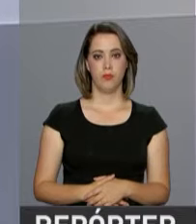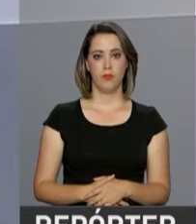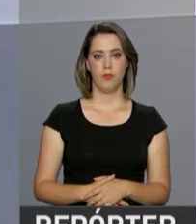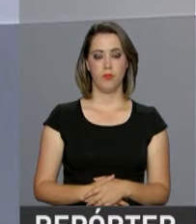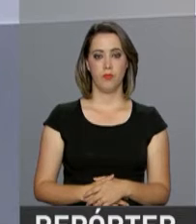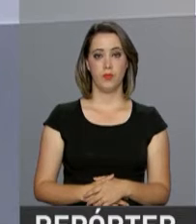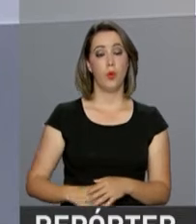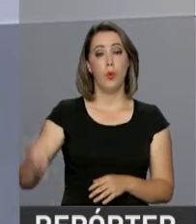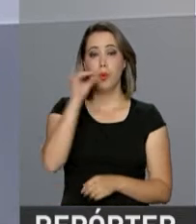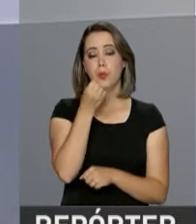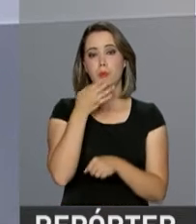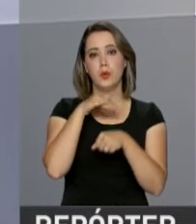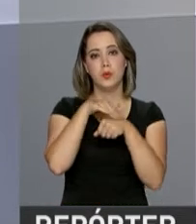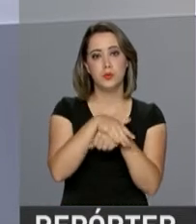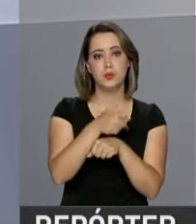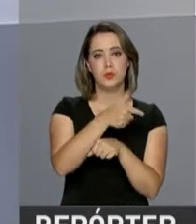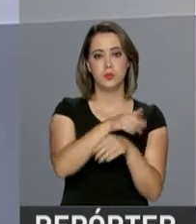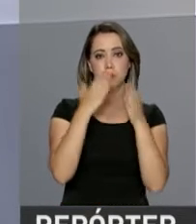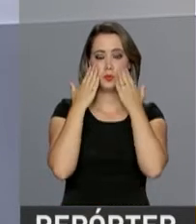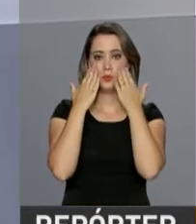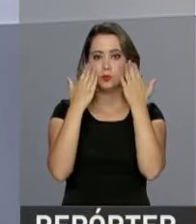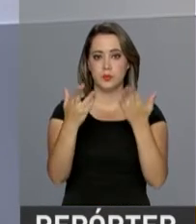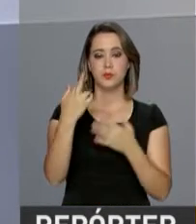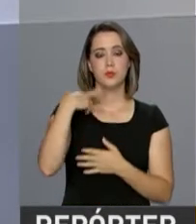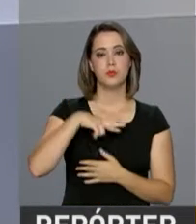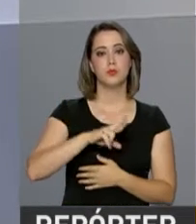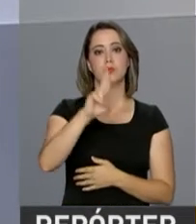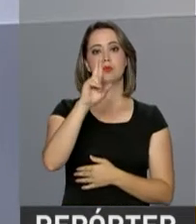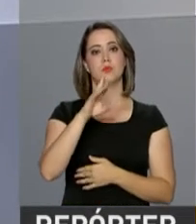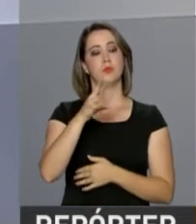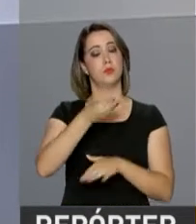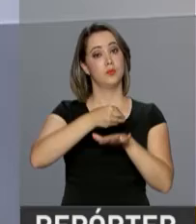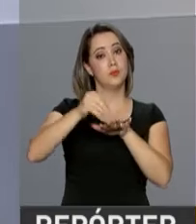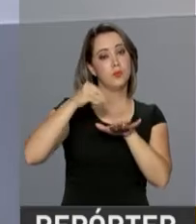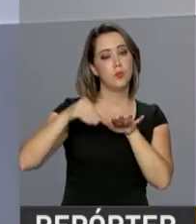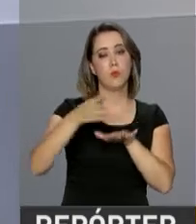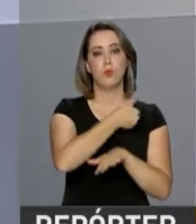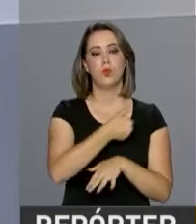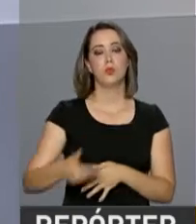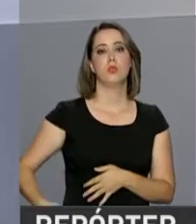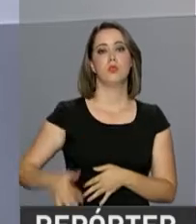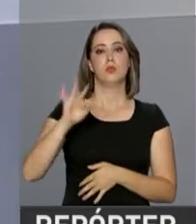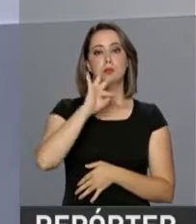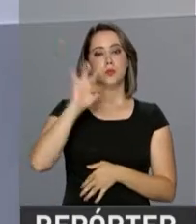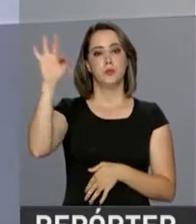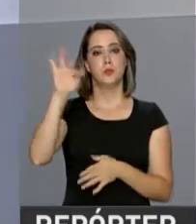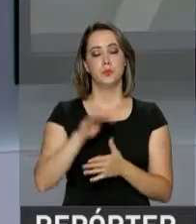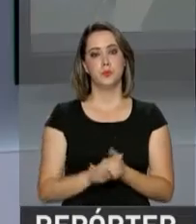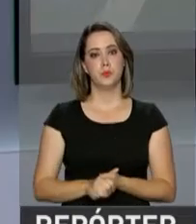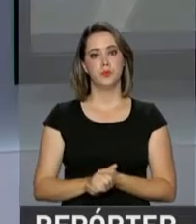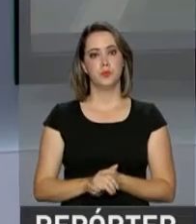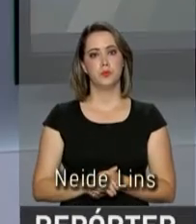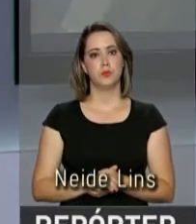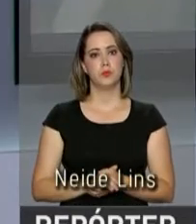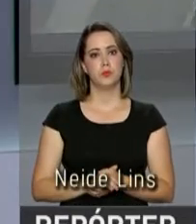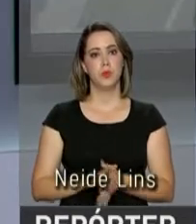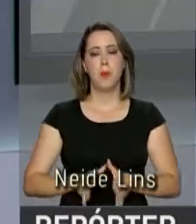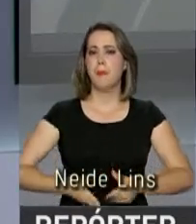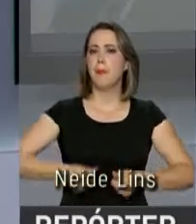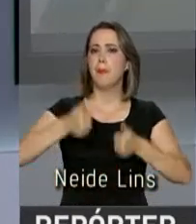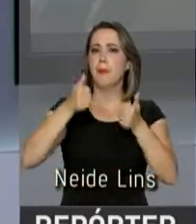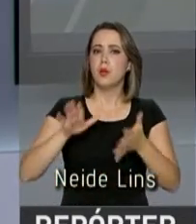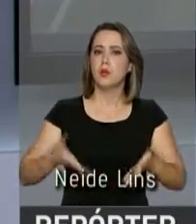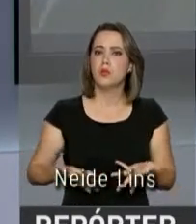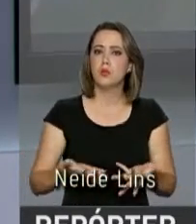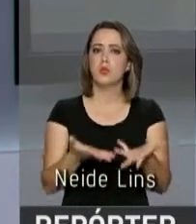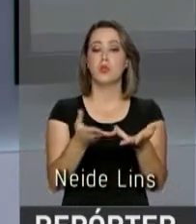olá boa noite no ar mais uma edição do repórter nbr com as notícias do governo federal aumentar a